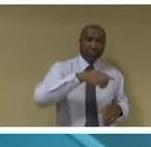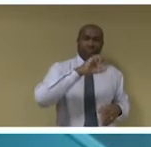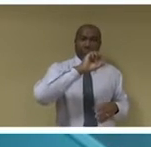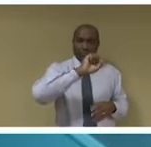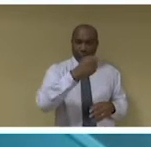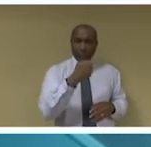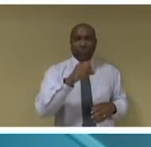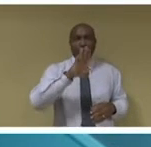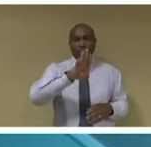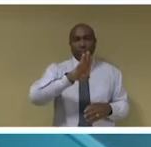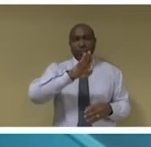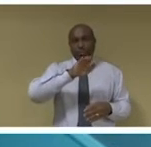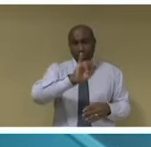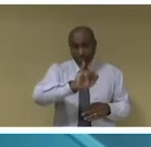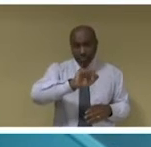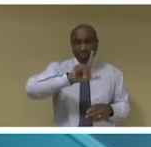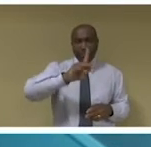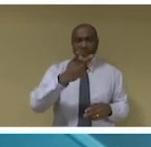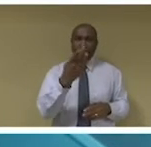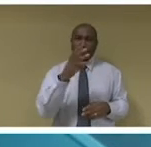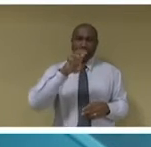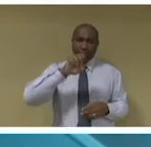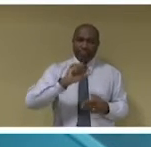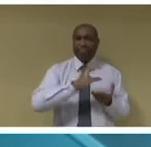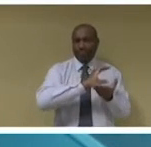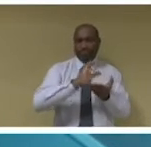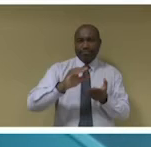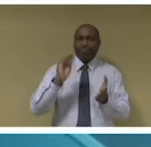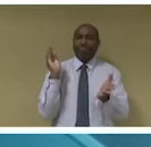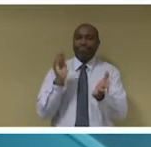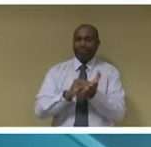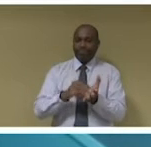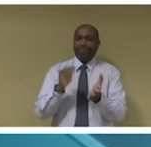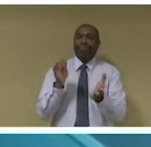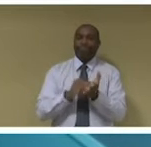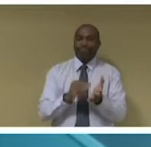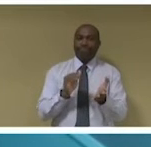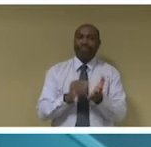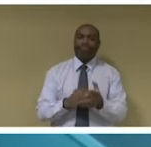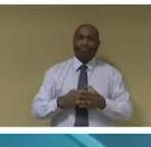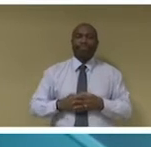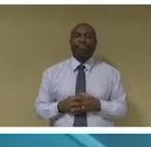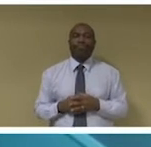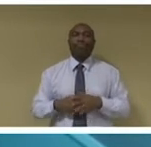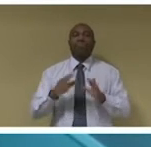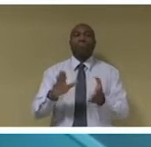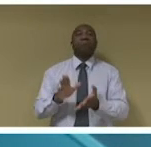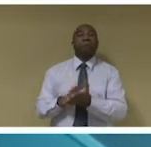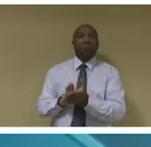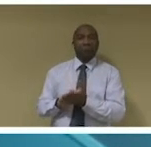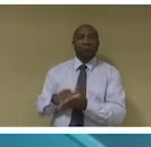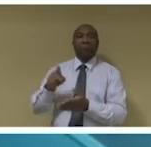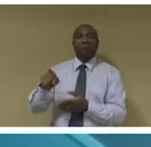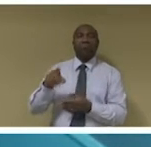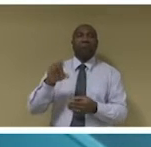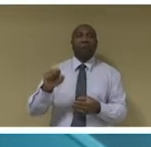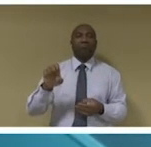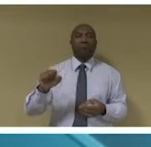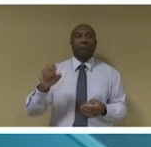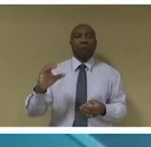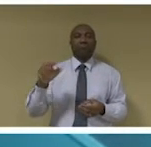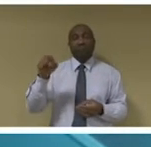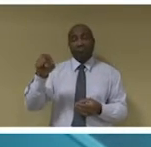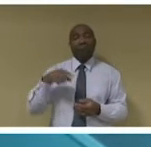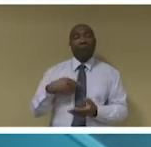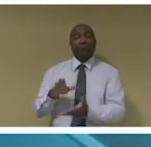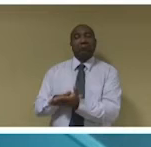Mas o conselheiro relator, João Batista Camargo, votou pela conversão do processo de representação interna